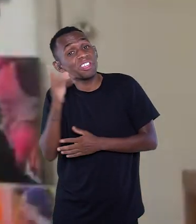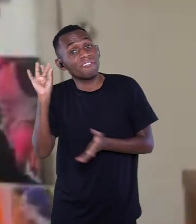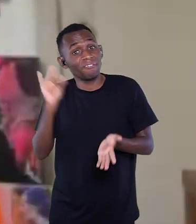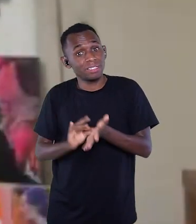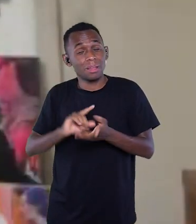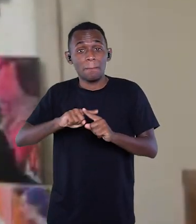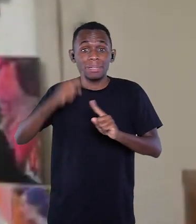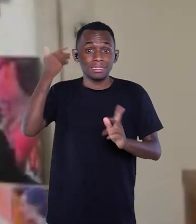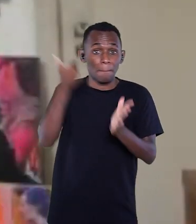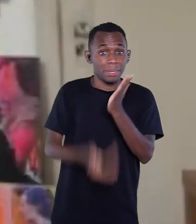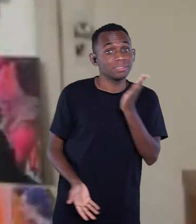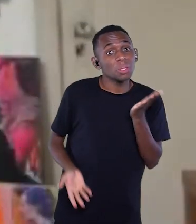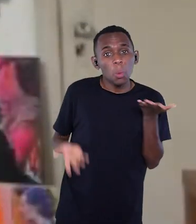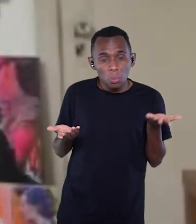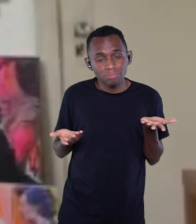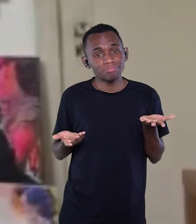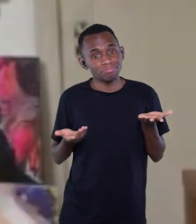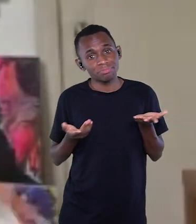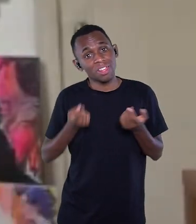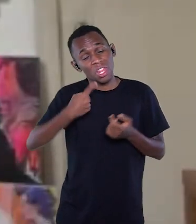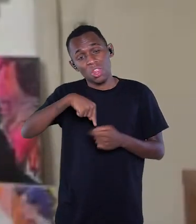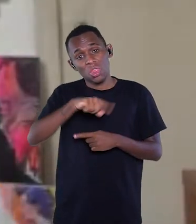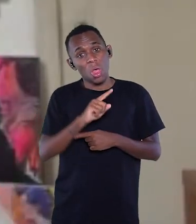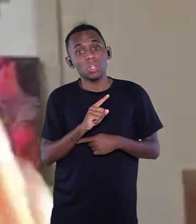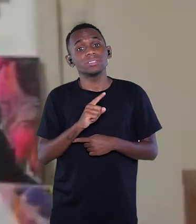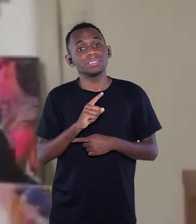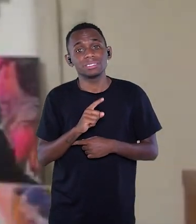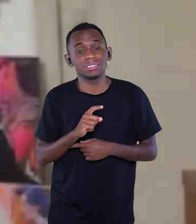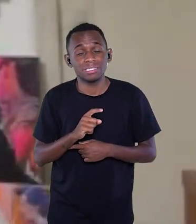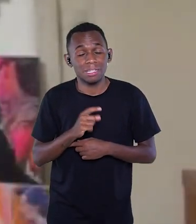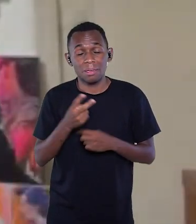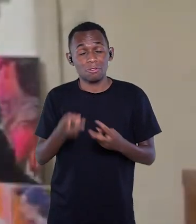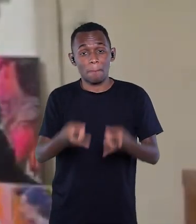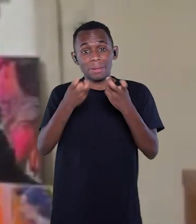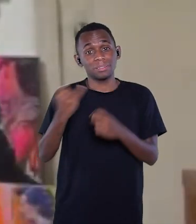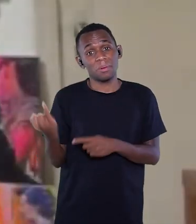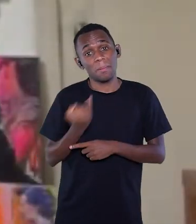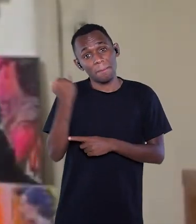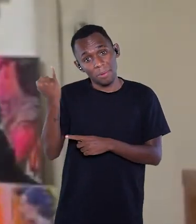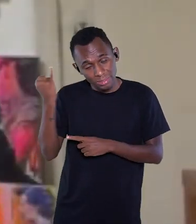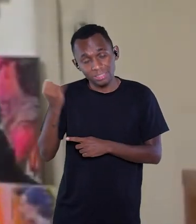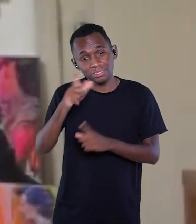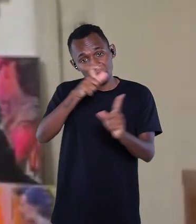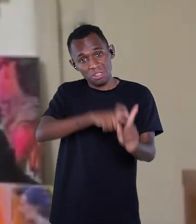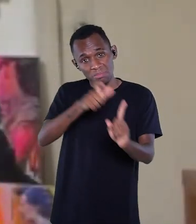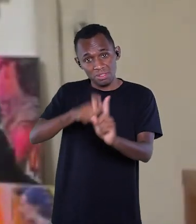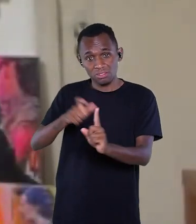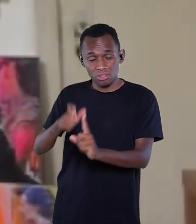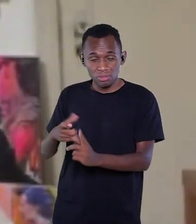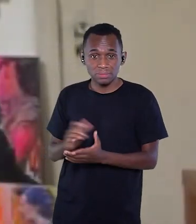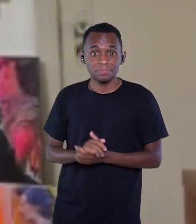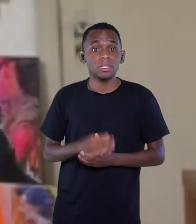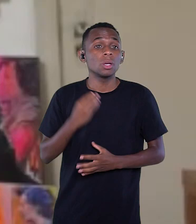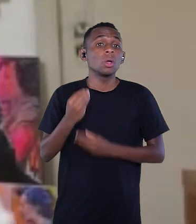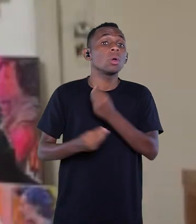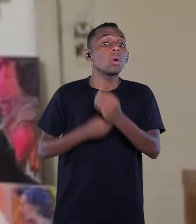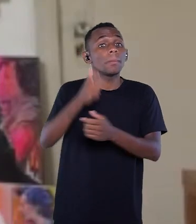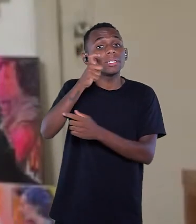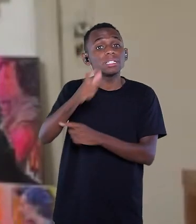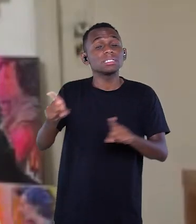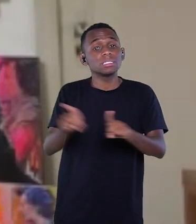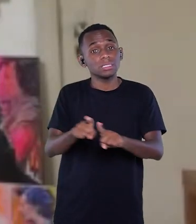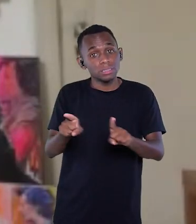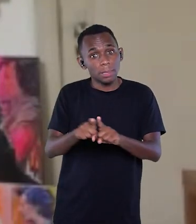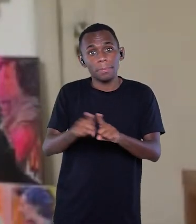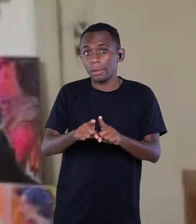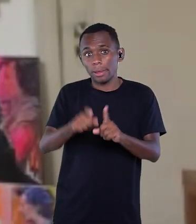mas a gente perdeu porque a gente não deu importância para essas figuras, né? Como que é interessante também